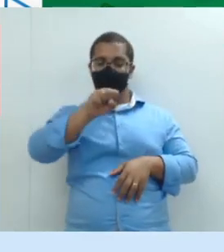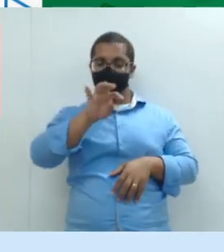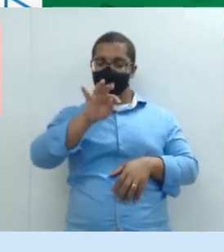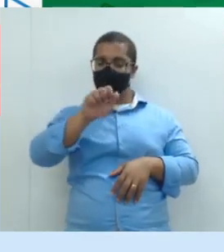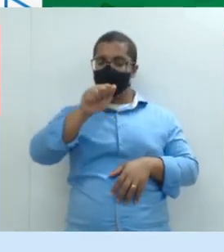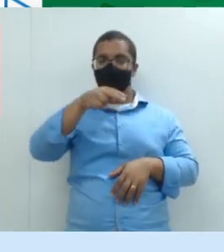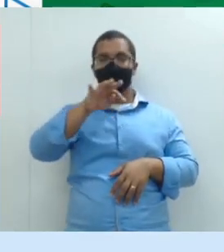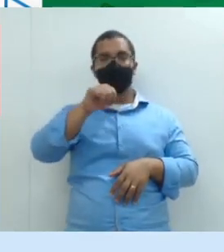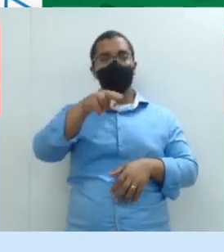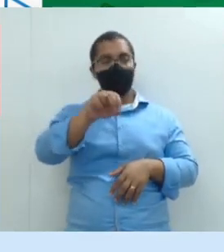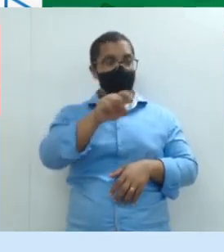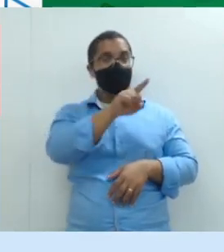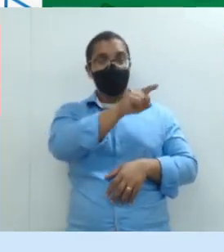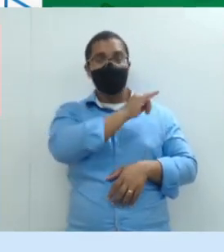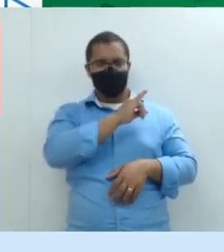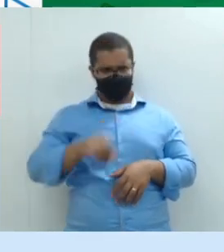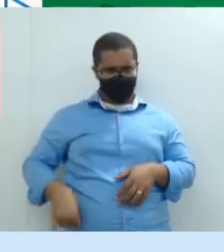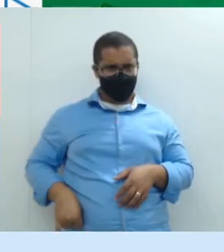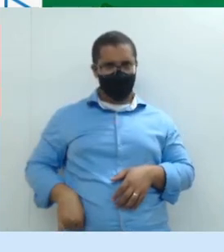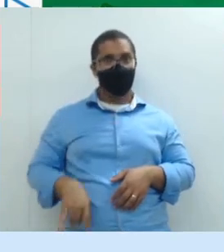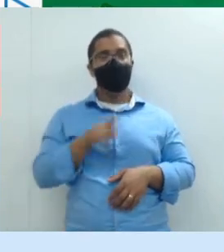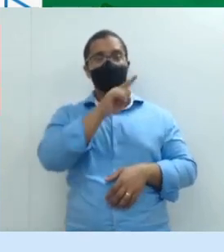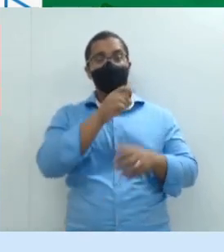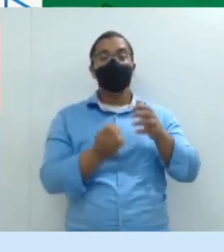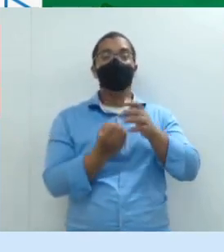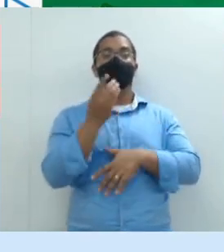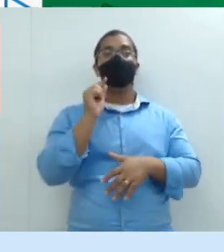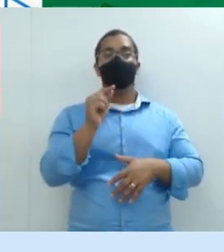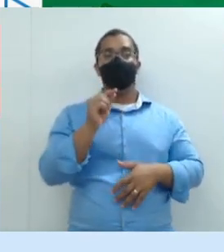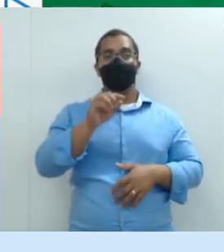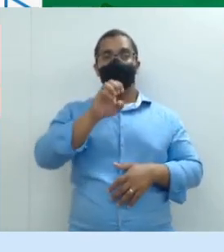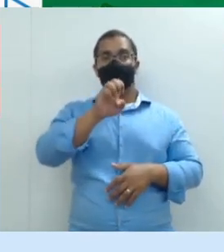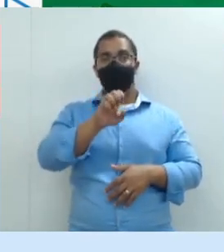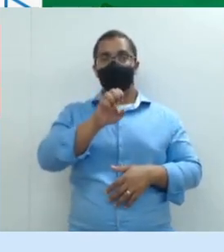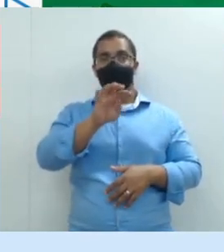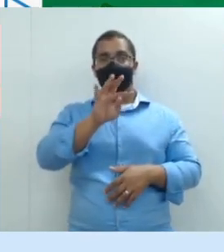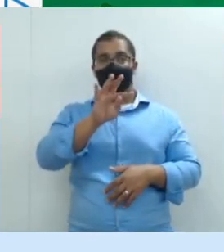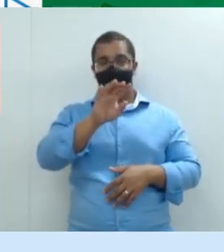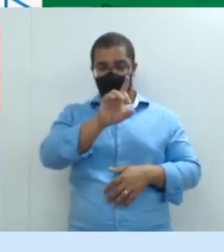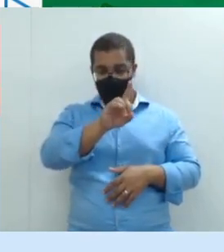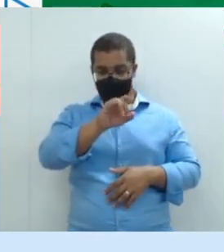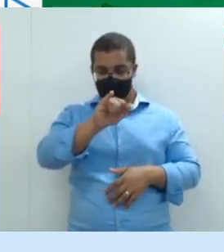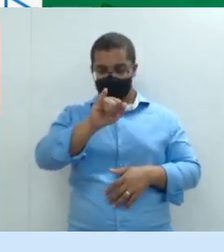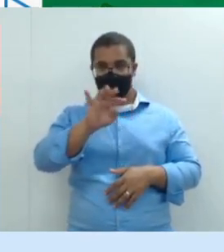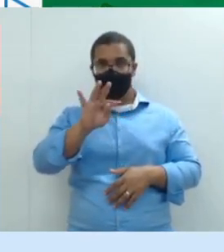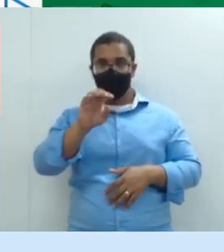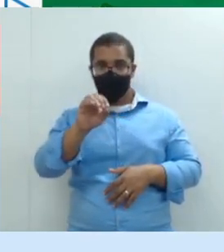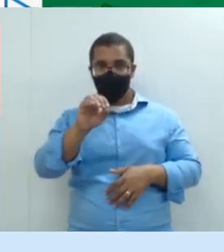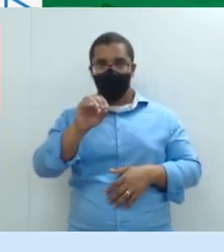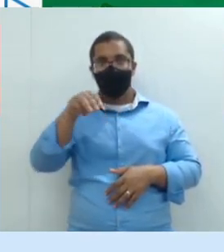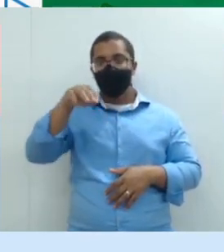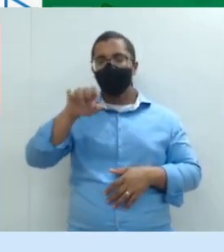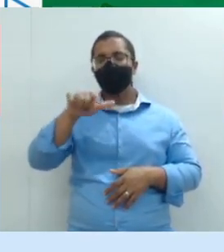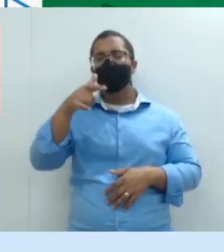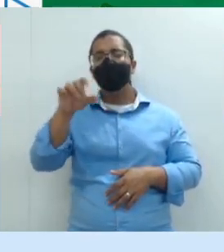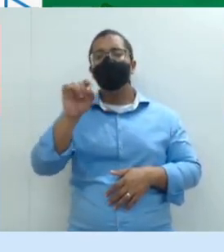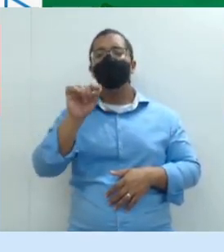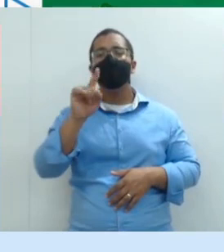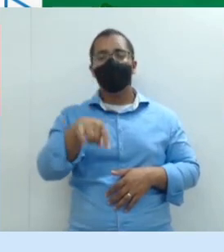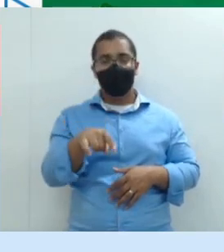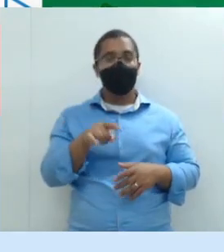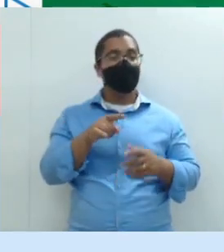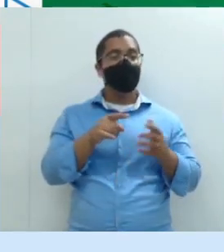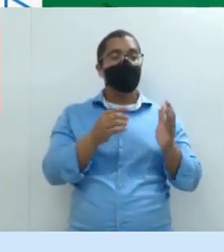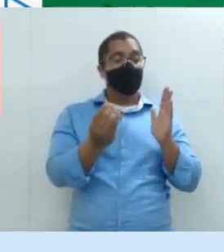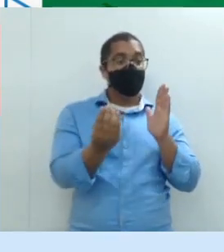ele vem a estipular o chamado Édito de Milão. E nesse Édito de Milão vai ficar constado que é proibida a